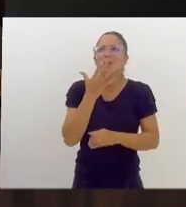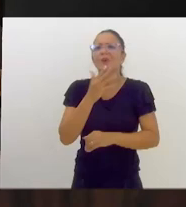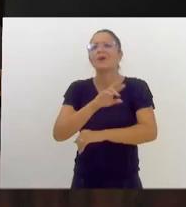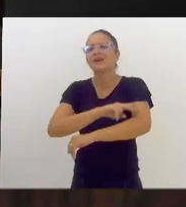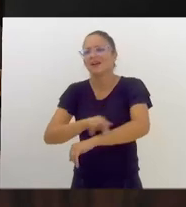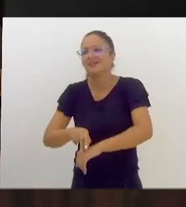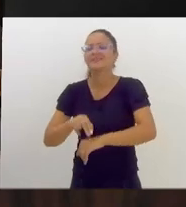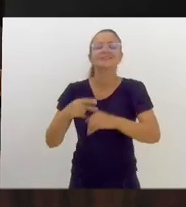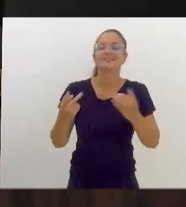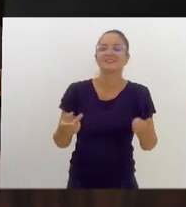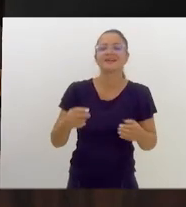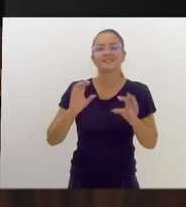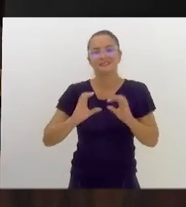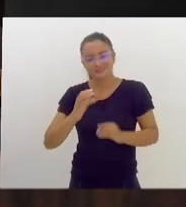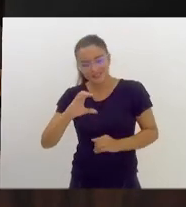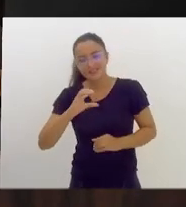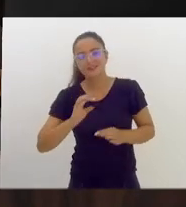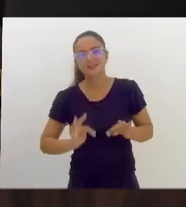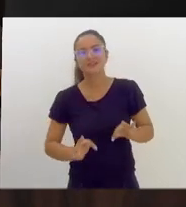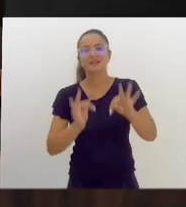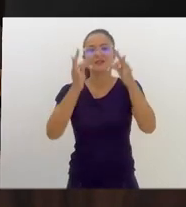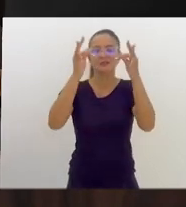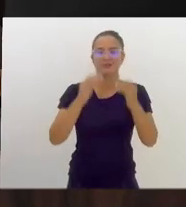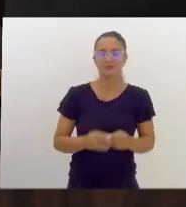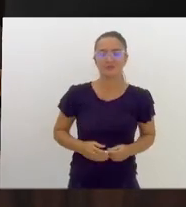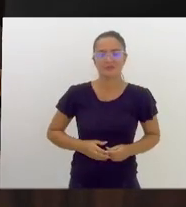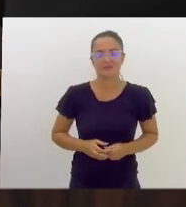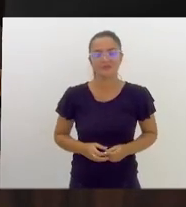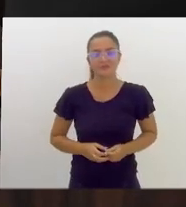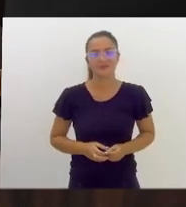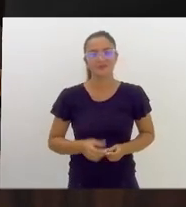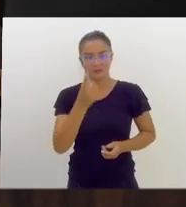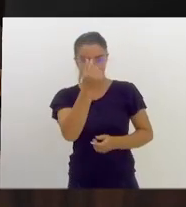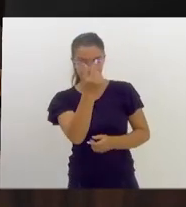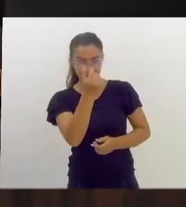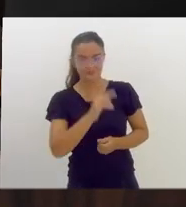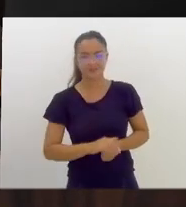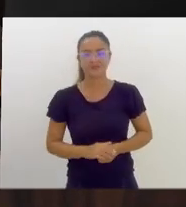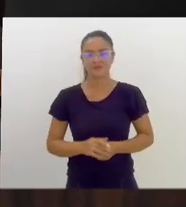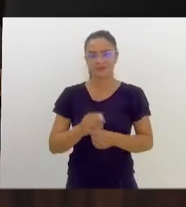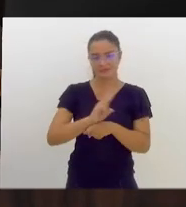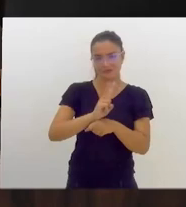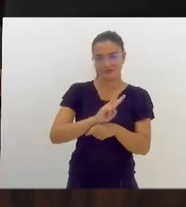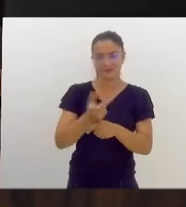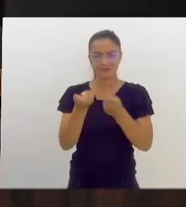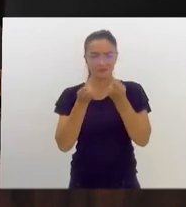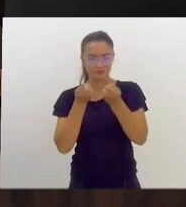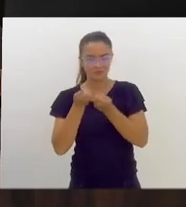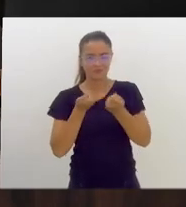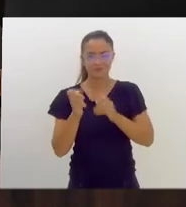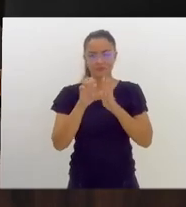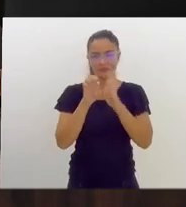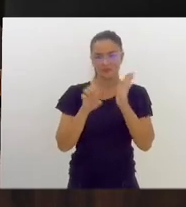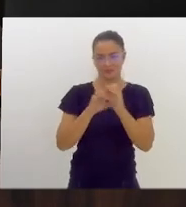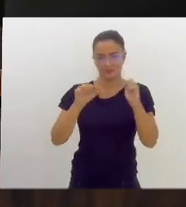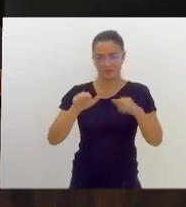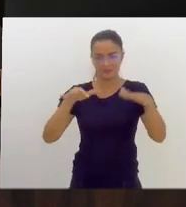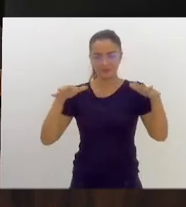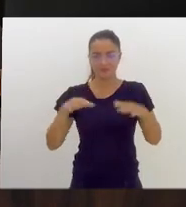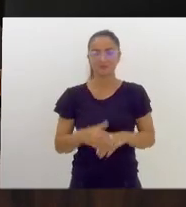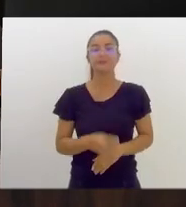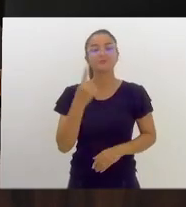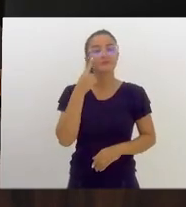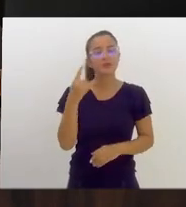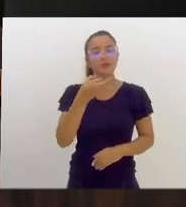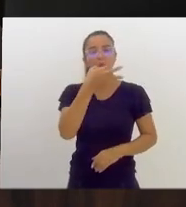De Ciência e Tecnologia, de Orçamento, Fiscalização Financeira e Controle. As emendas de plenário. Para emitir parecer pela Comissão de